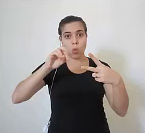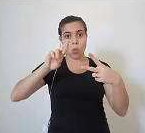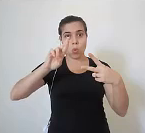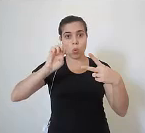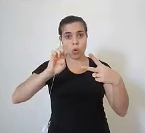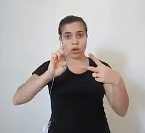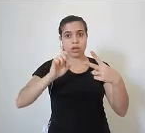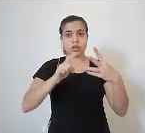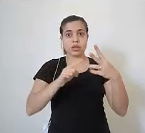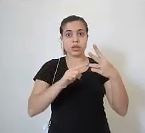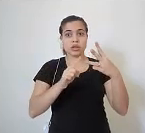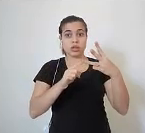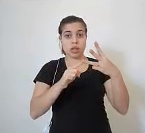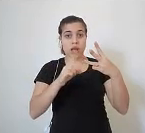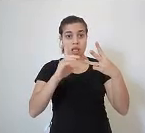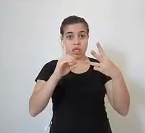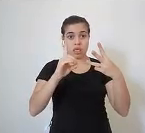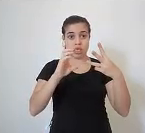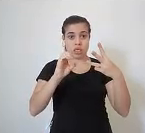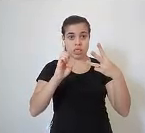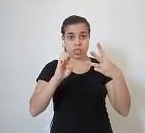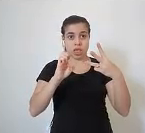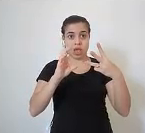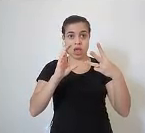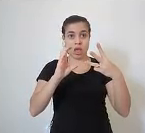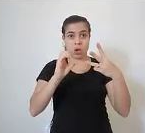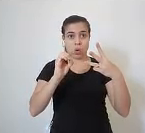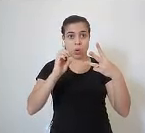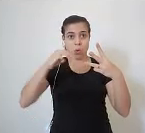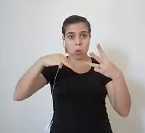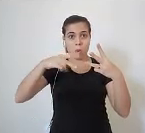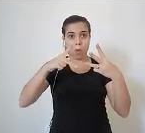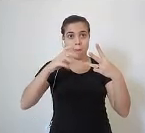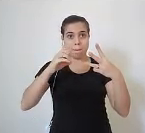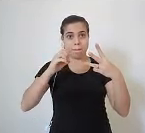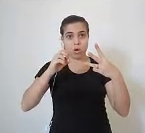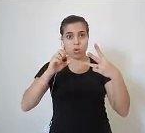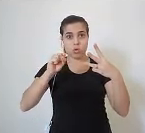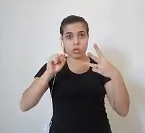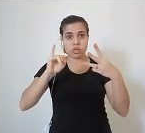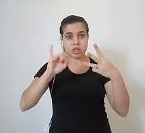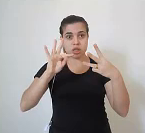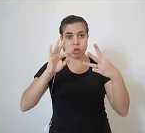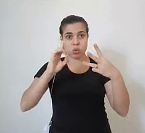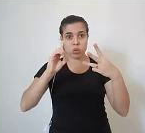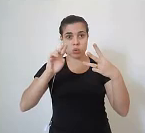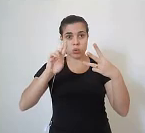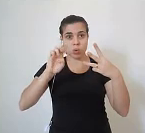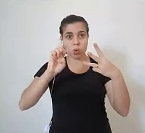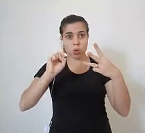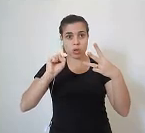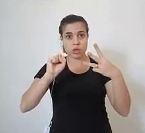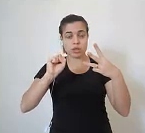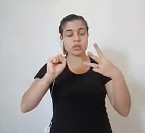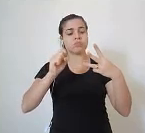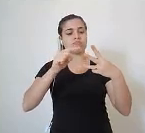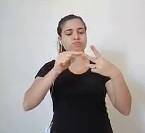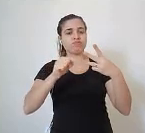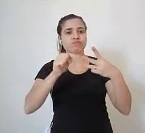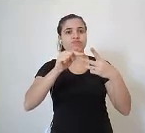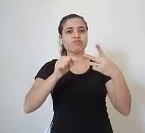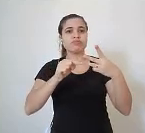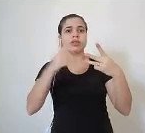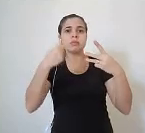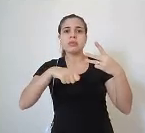e decompositores são aqueles organismos heterotróficos que não produzem o seu próprio alimento e, portanto, precisam de buscar